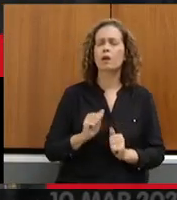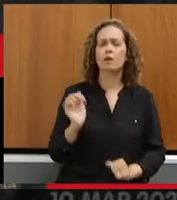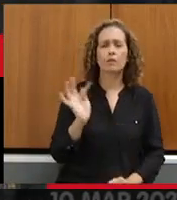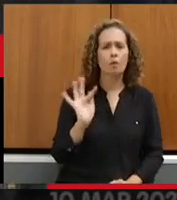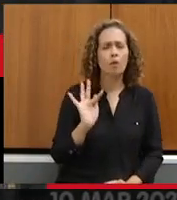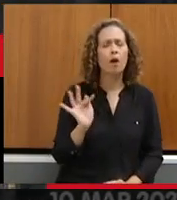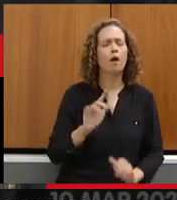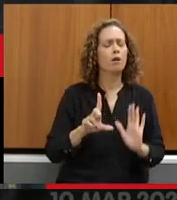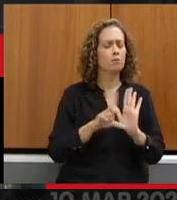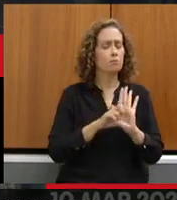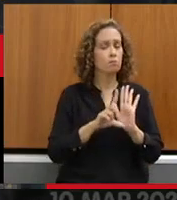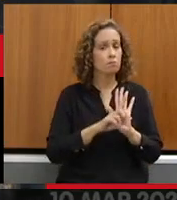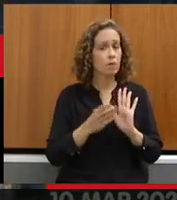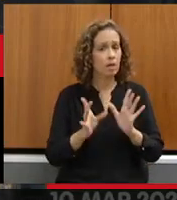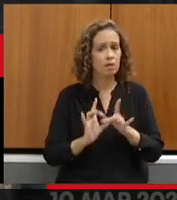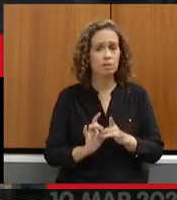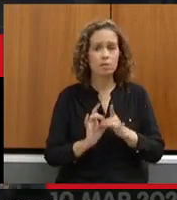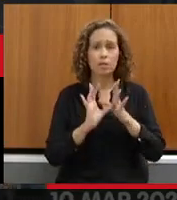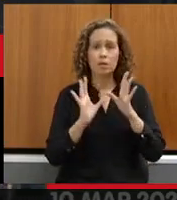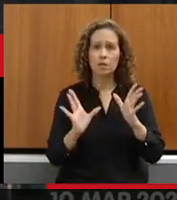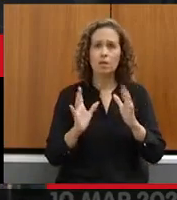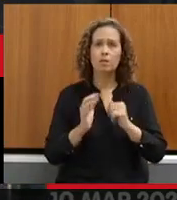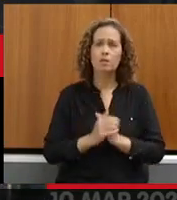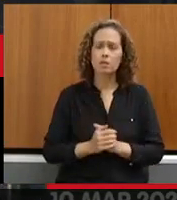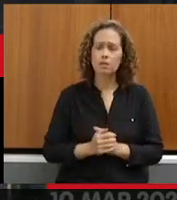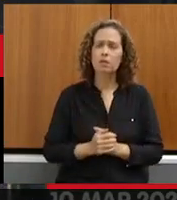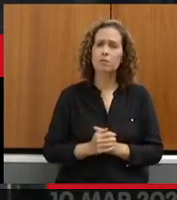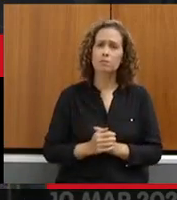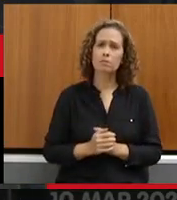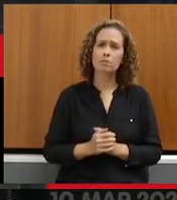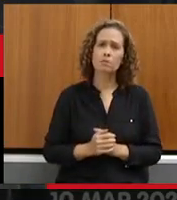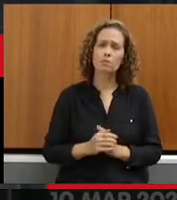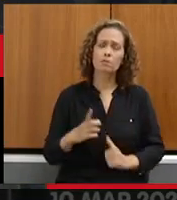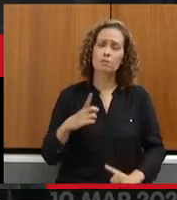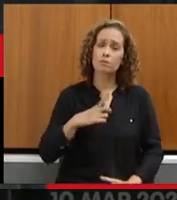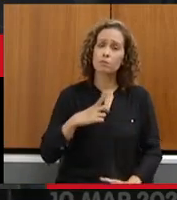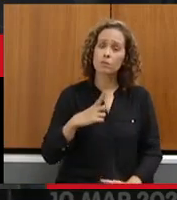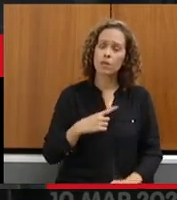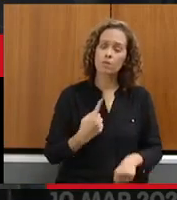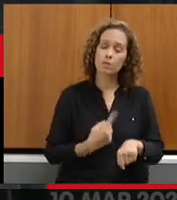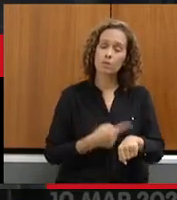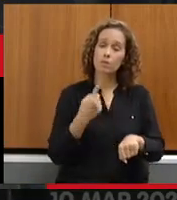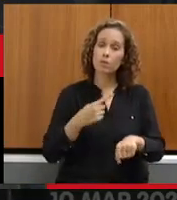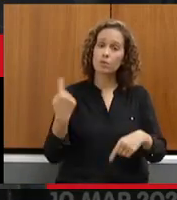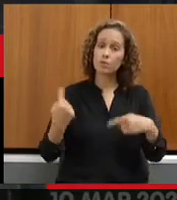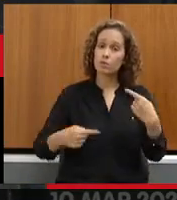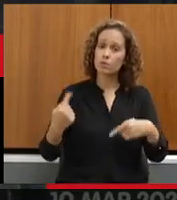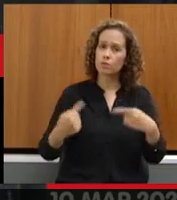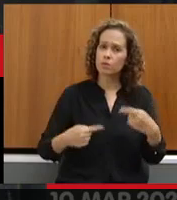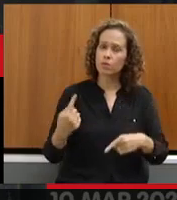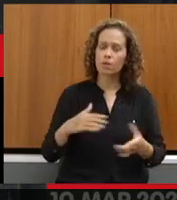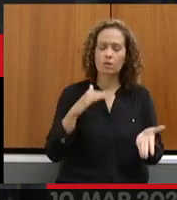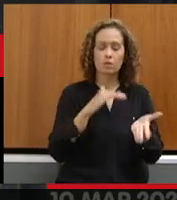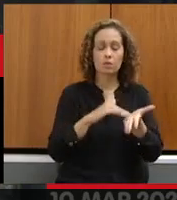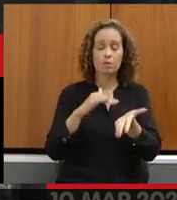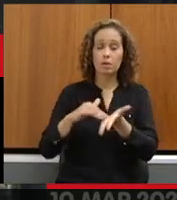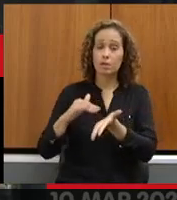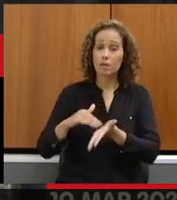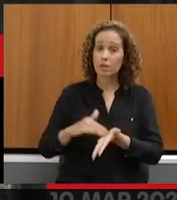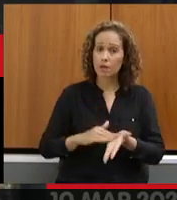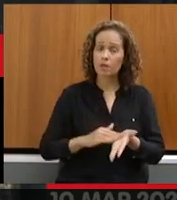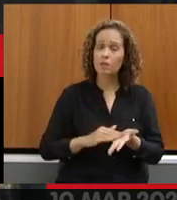100% legal essa deliberação cib SUS ela junta no mesmo momento de discussão os secretários municipais